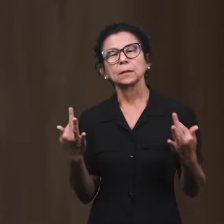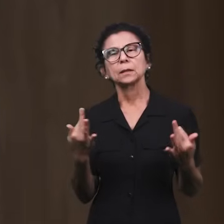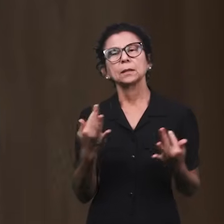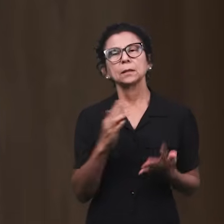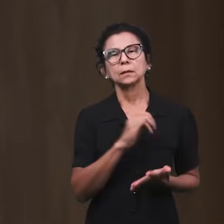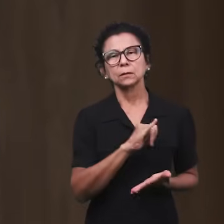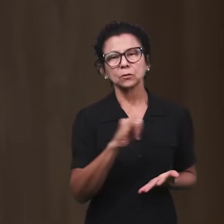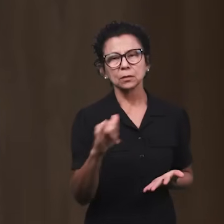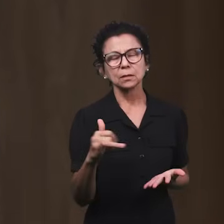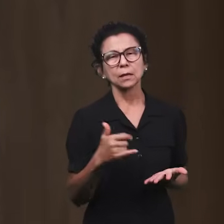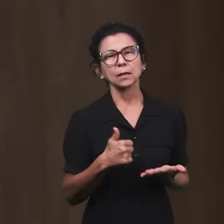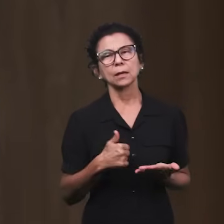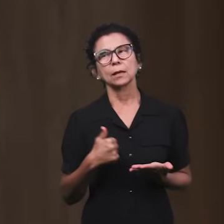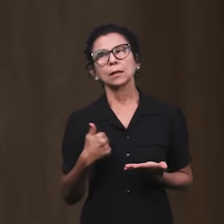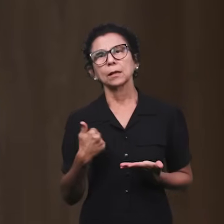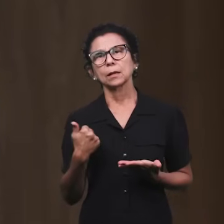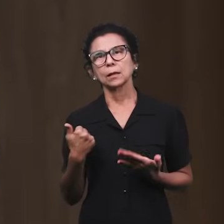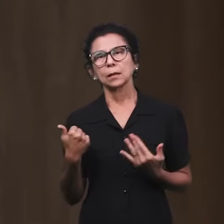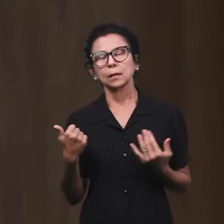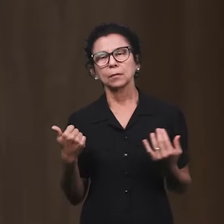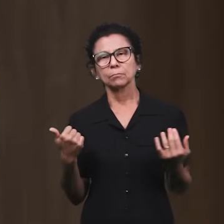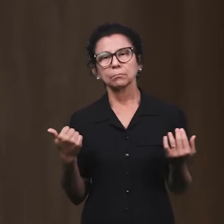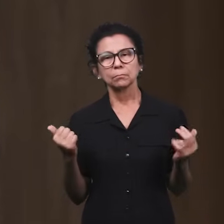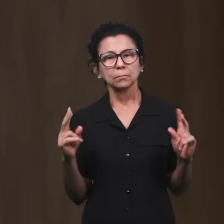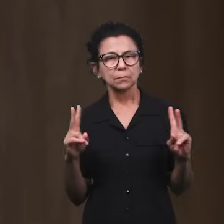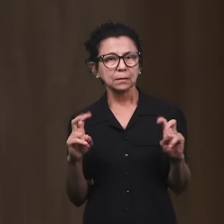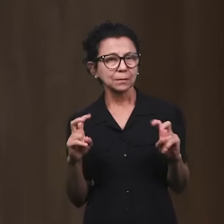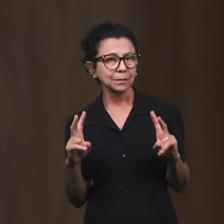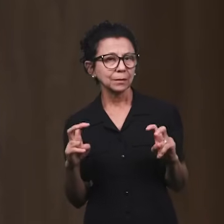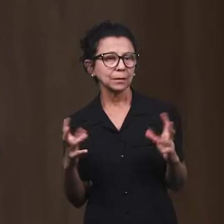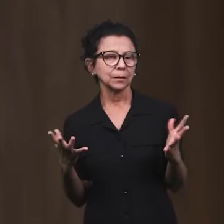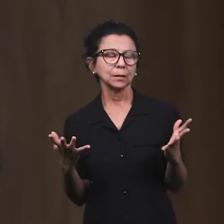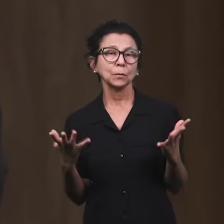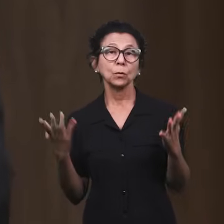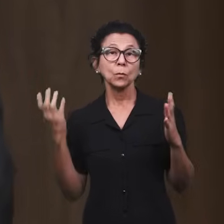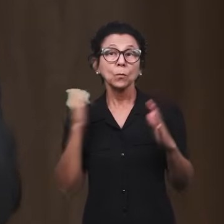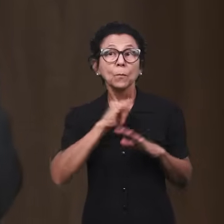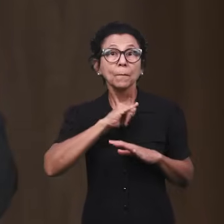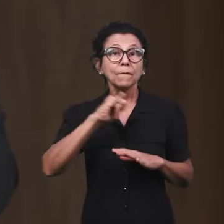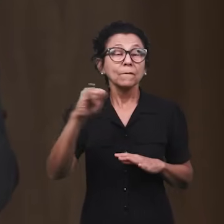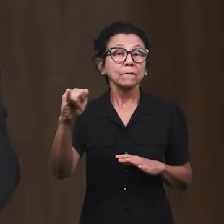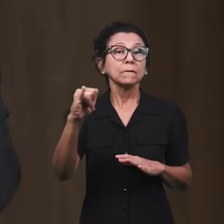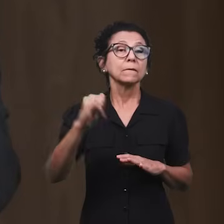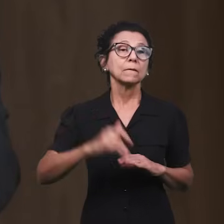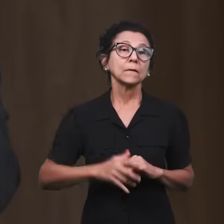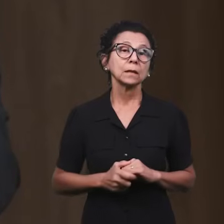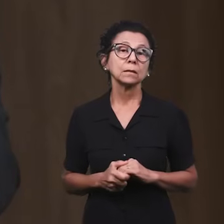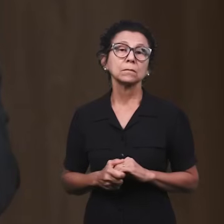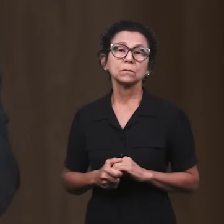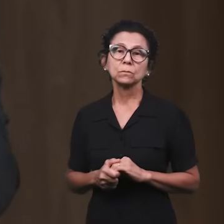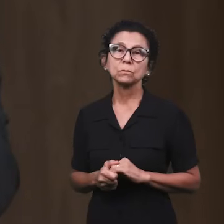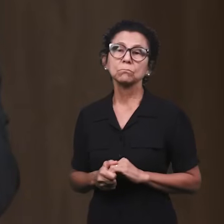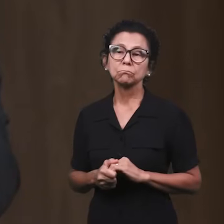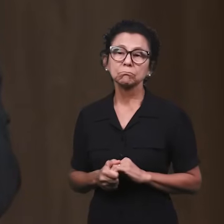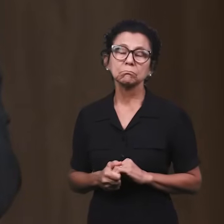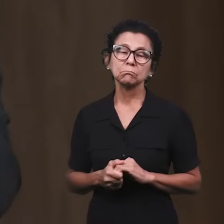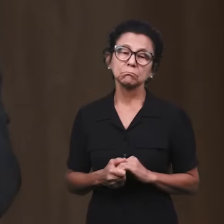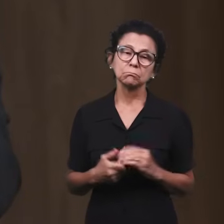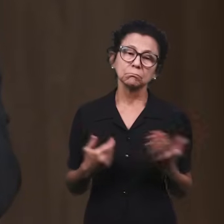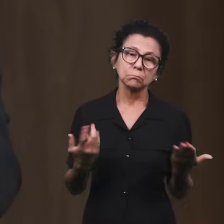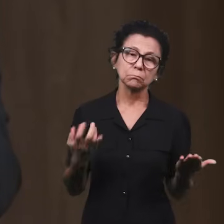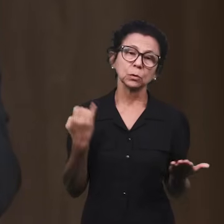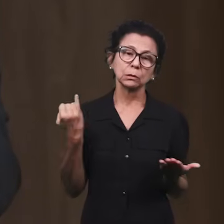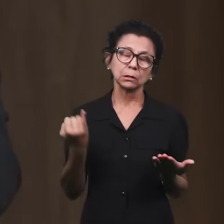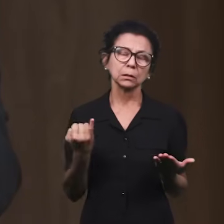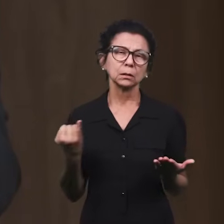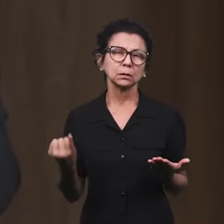com os pais, sobre esse tema, mas como um alerta, como um tema de a